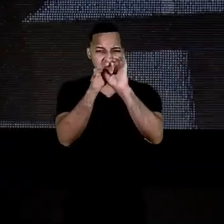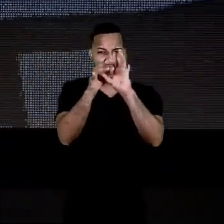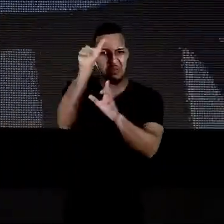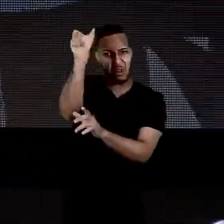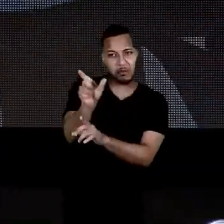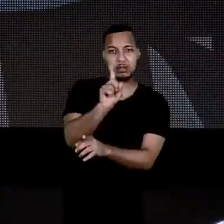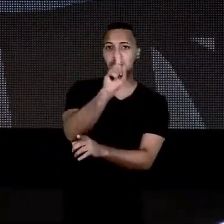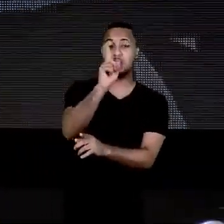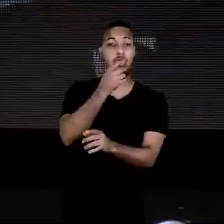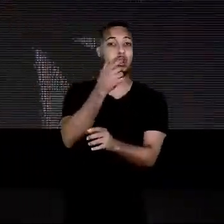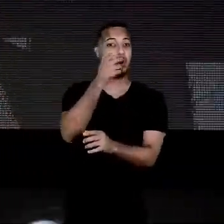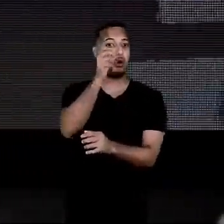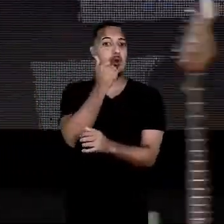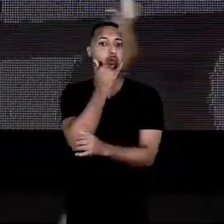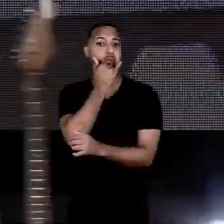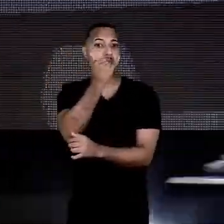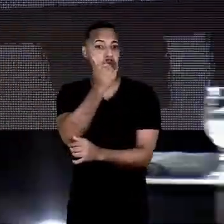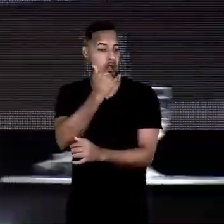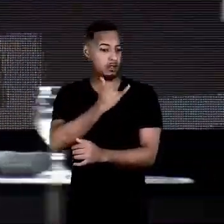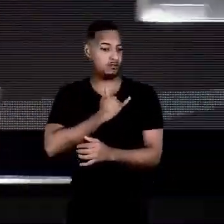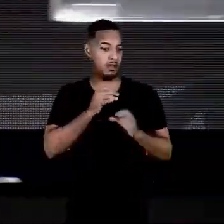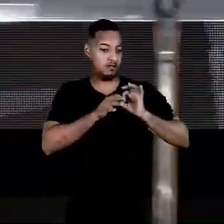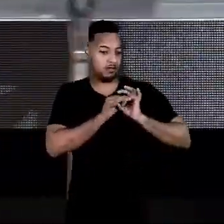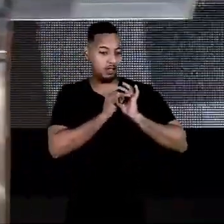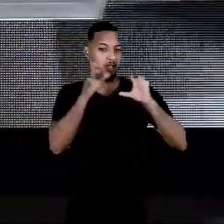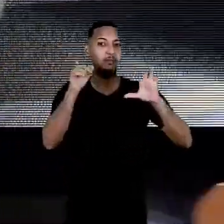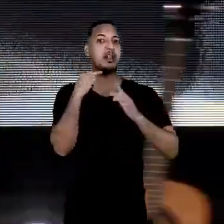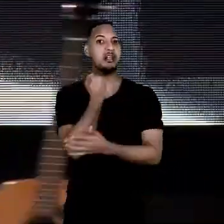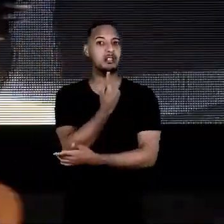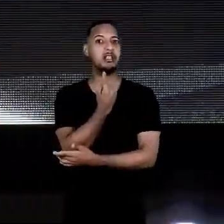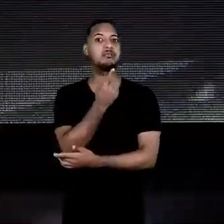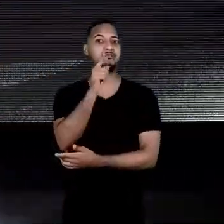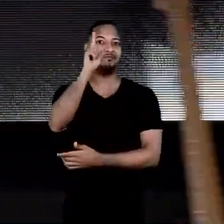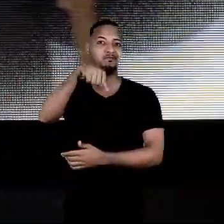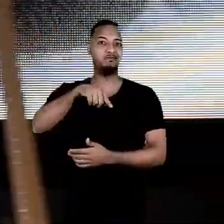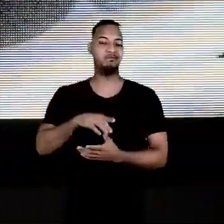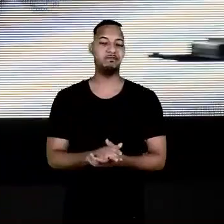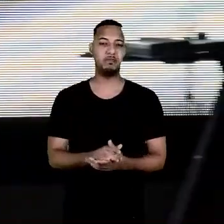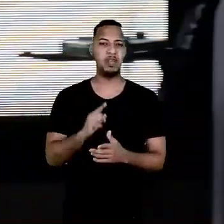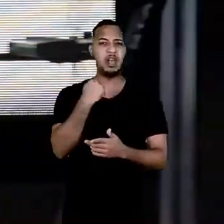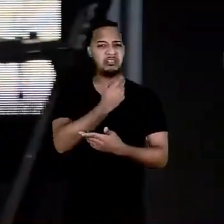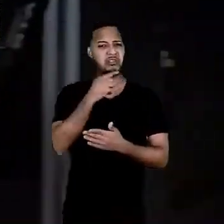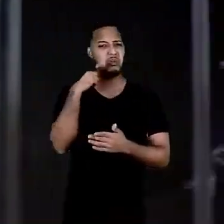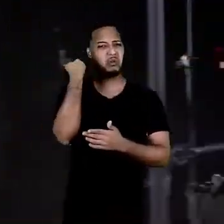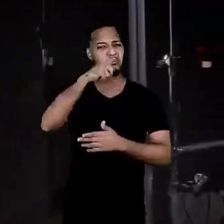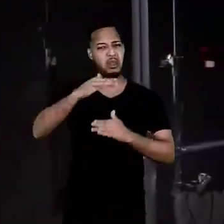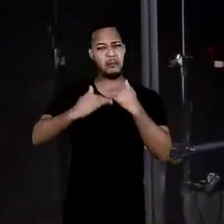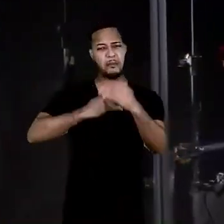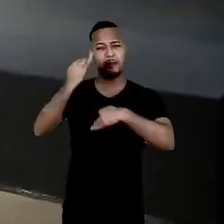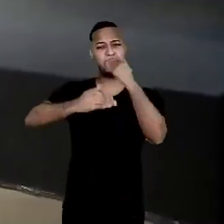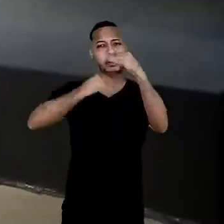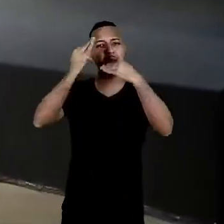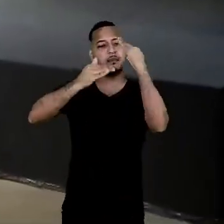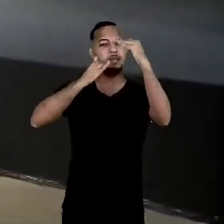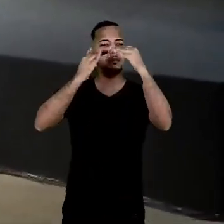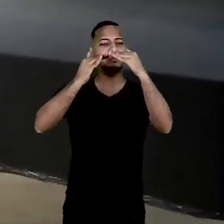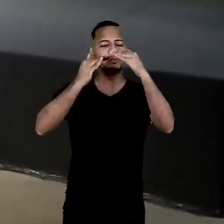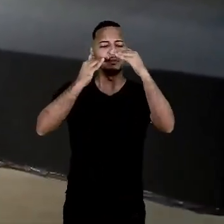que é liberto, é você que cresce, é você que amadurece. Pastor, mas o senhor não entende.